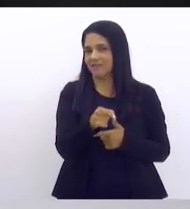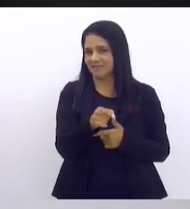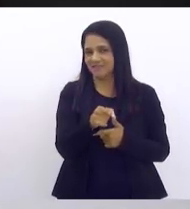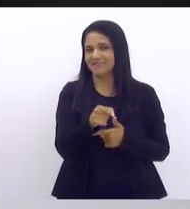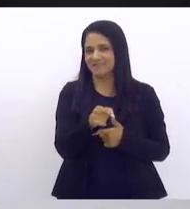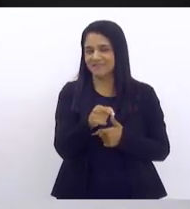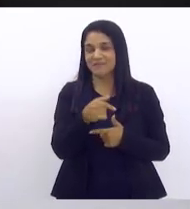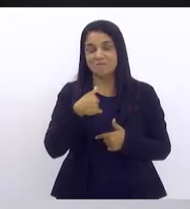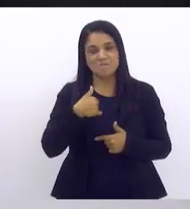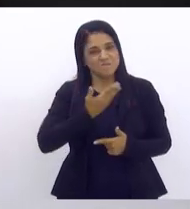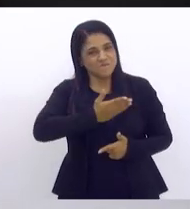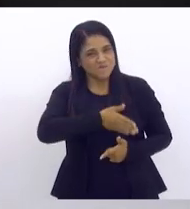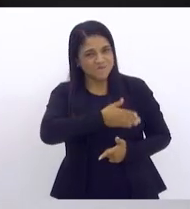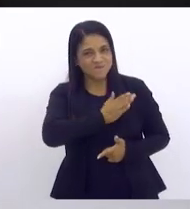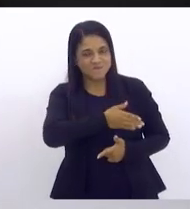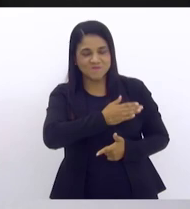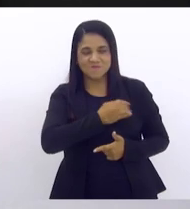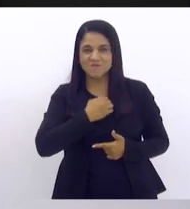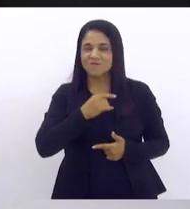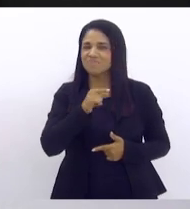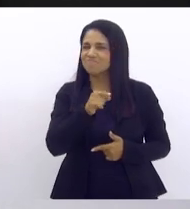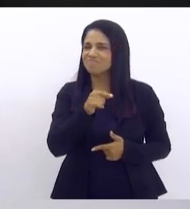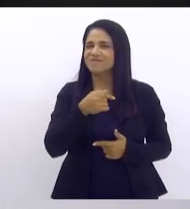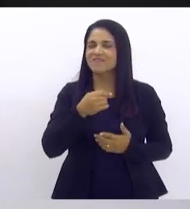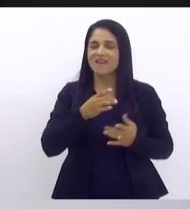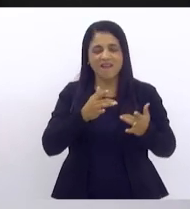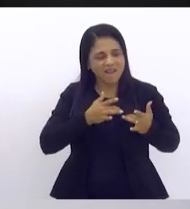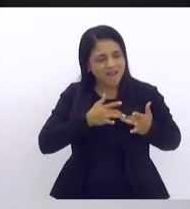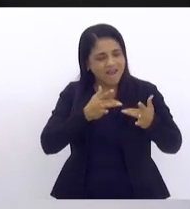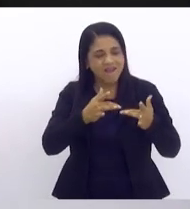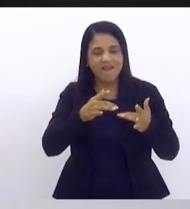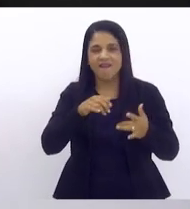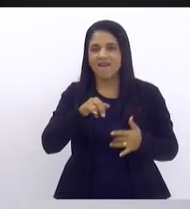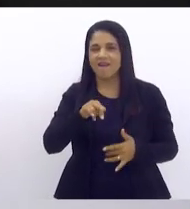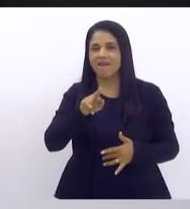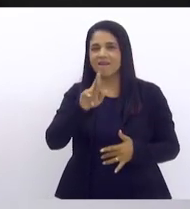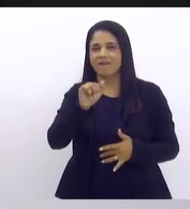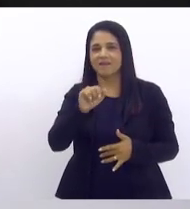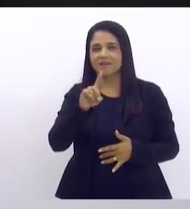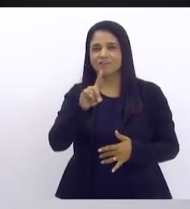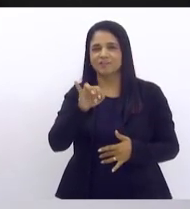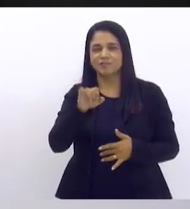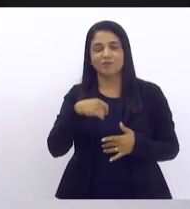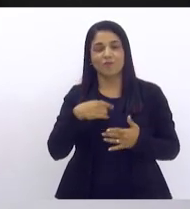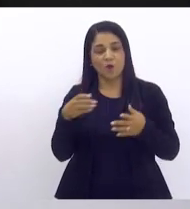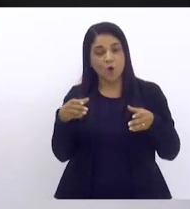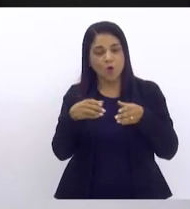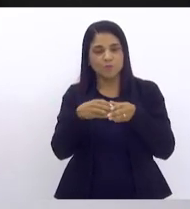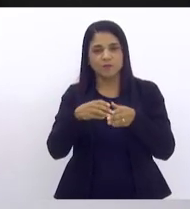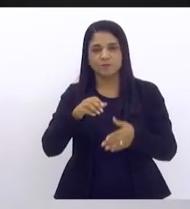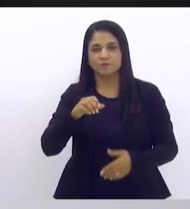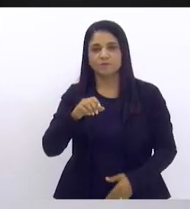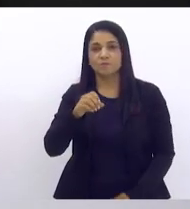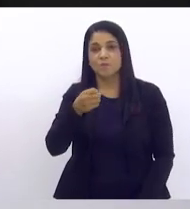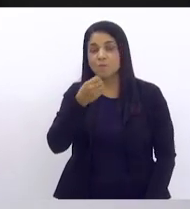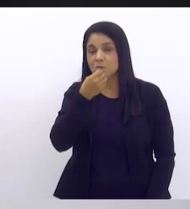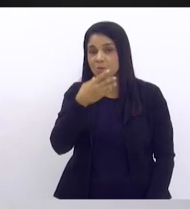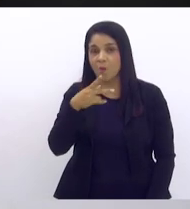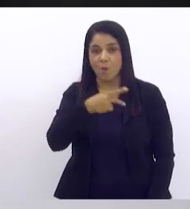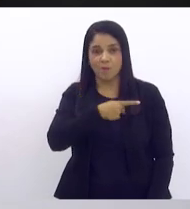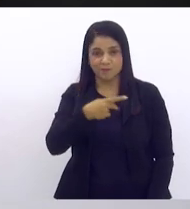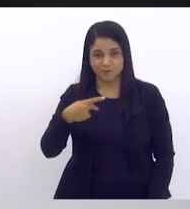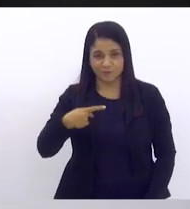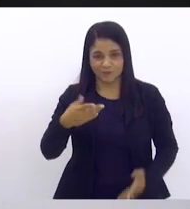isso, meu coração, você não imagina, irmão, a gratidão que eu tenho em ver a comunidade Bom Pastor aqui presente na sua pessoa, na sua